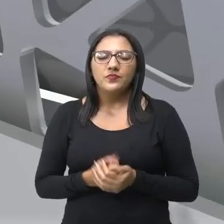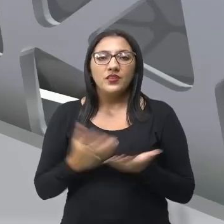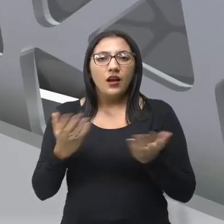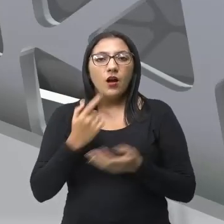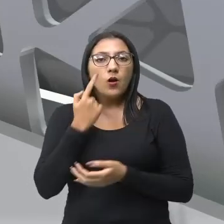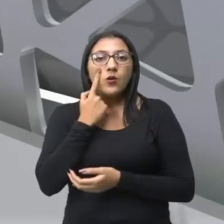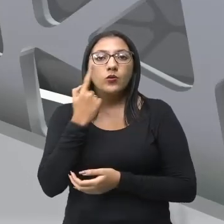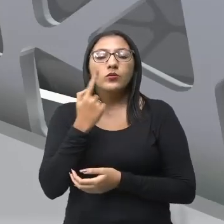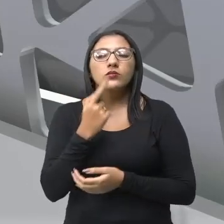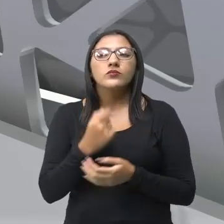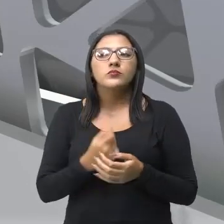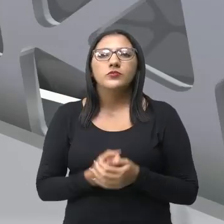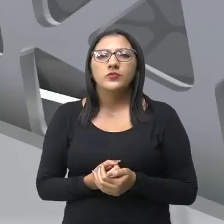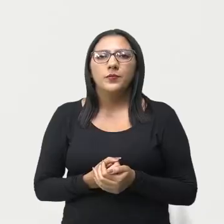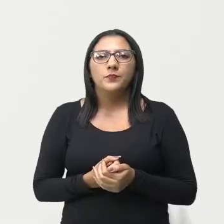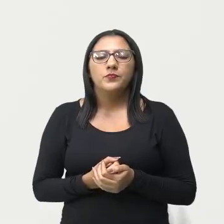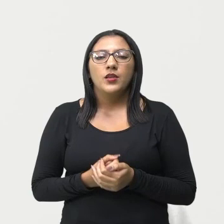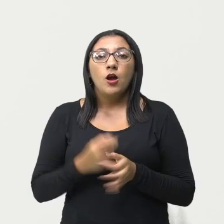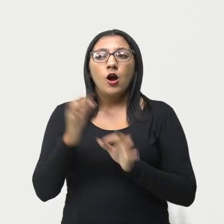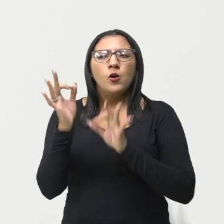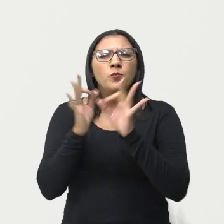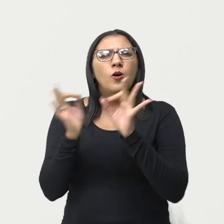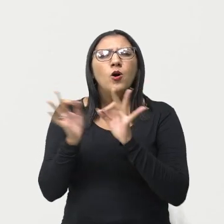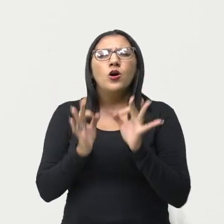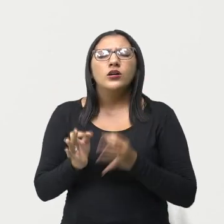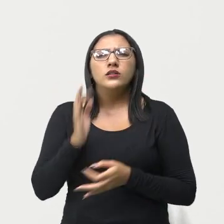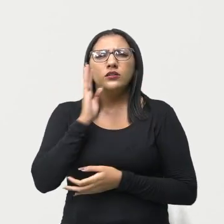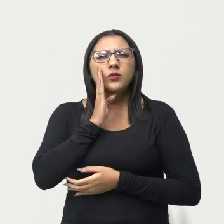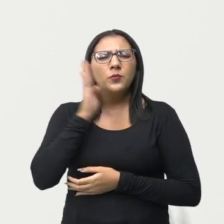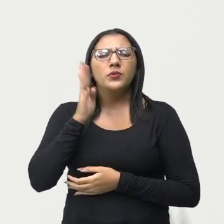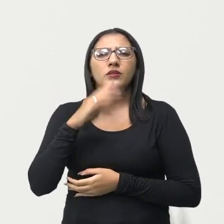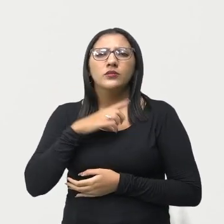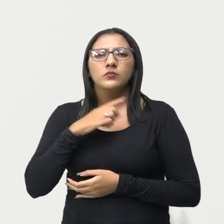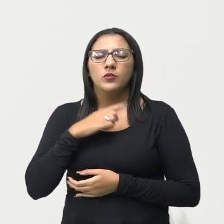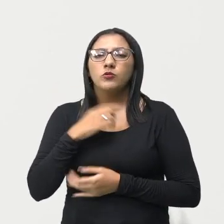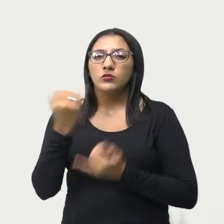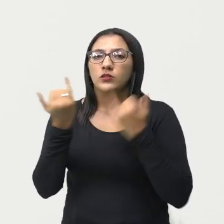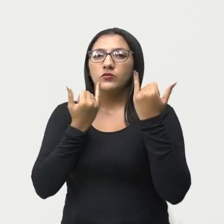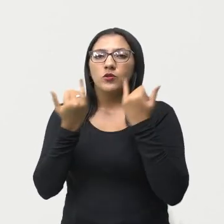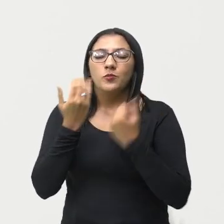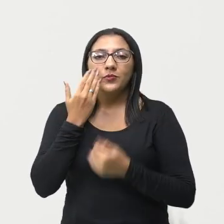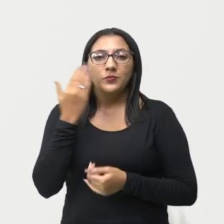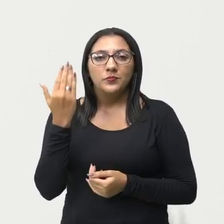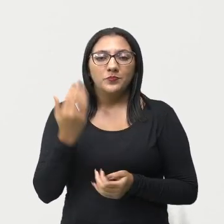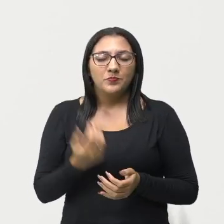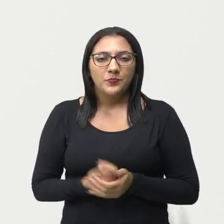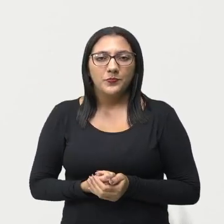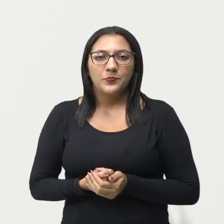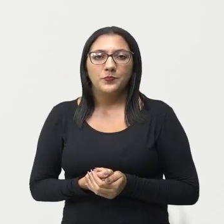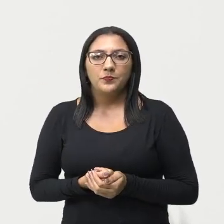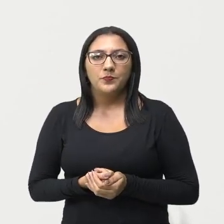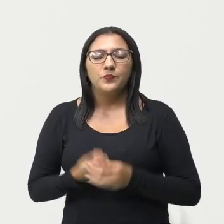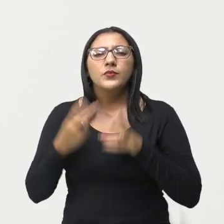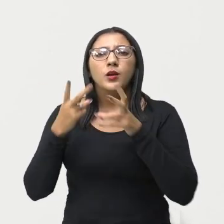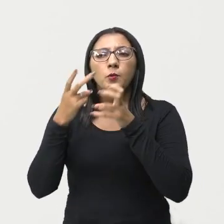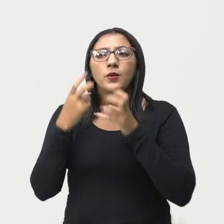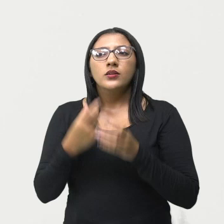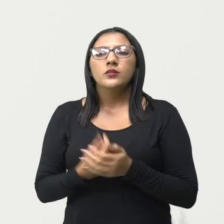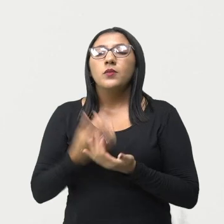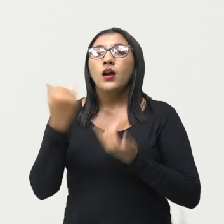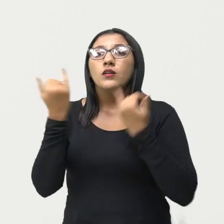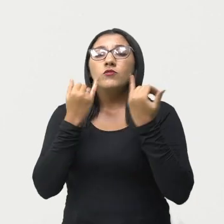a gente aí no nosso texto um quadro com as ideias que nós vamos ter dessas informações. Observem,